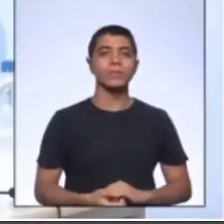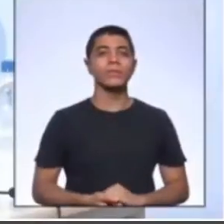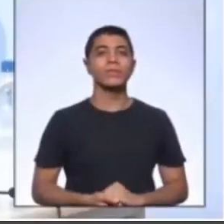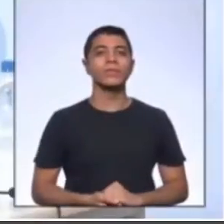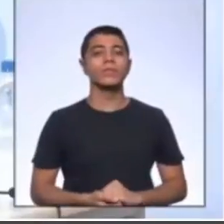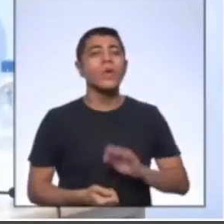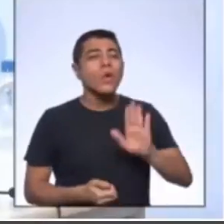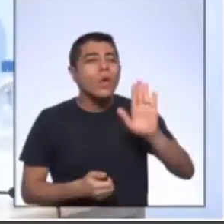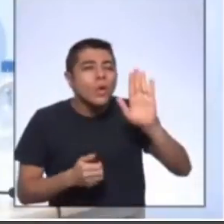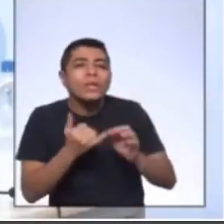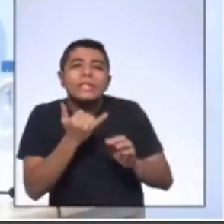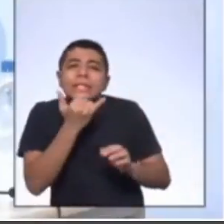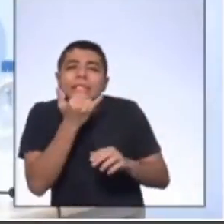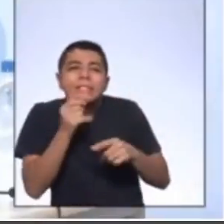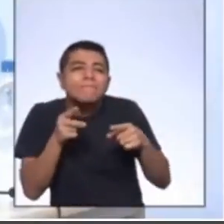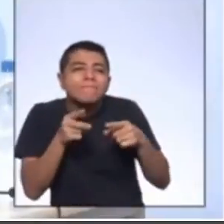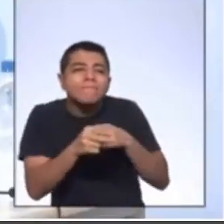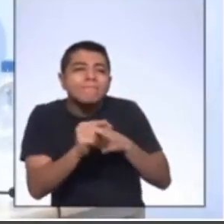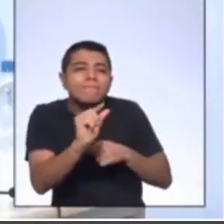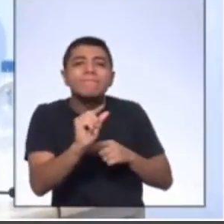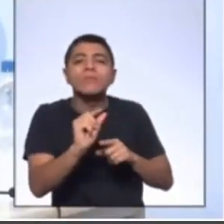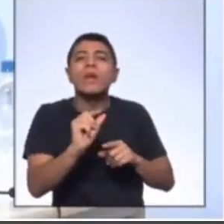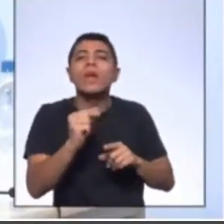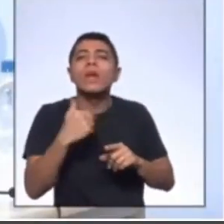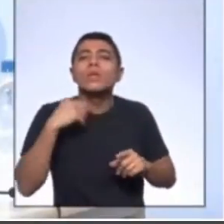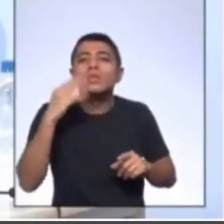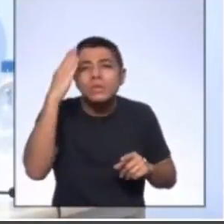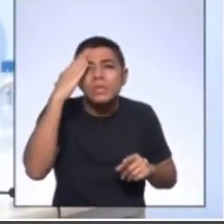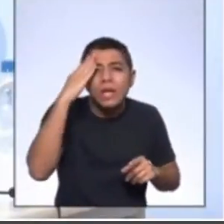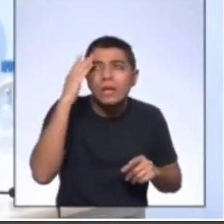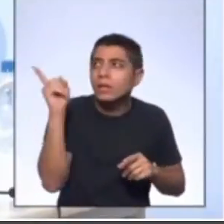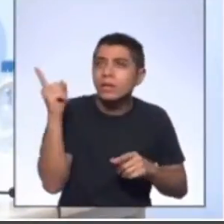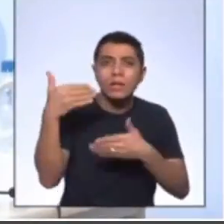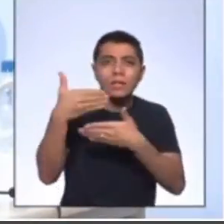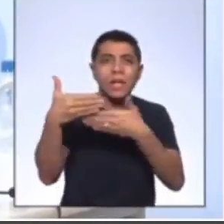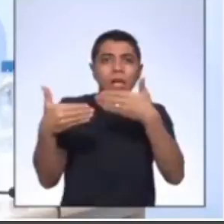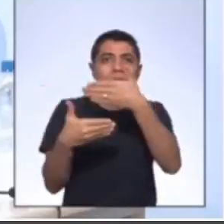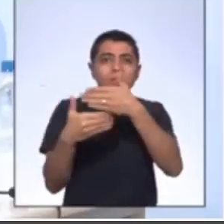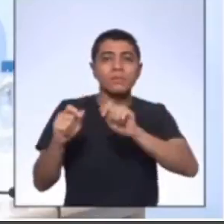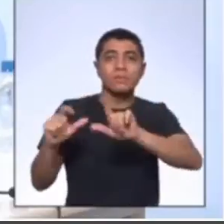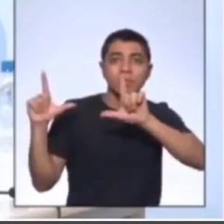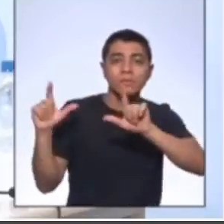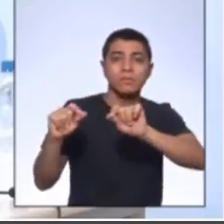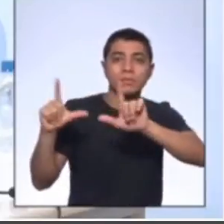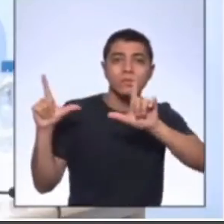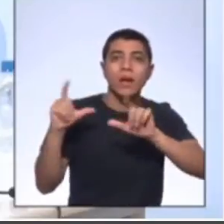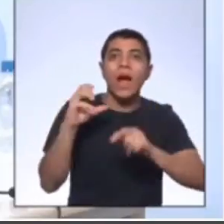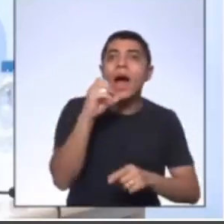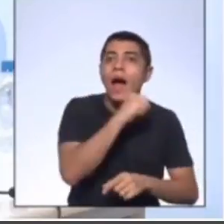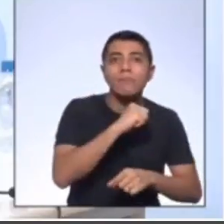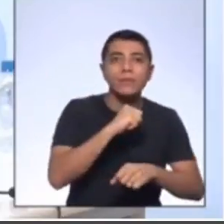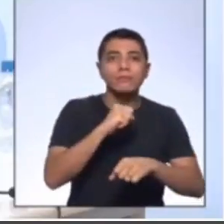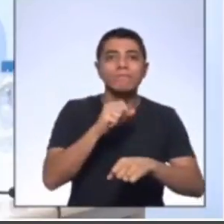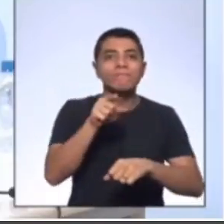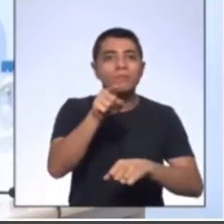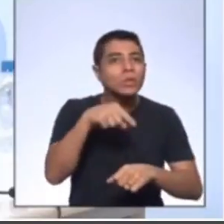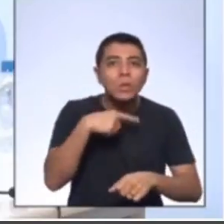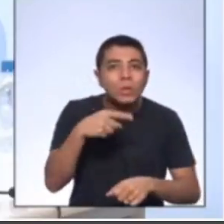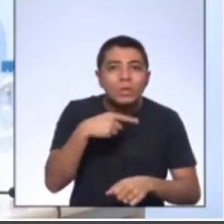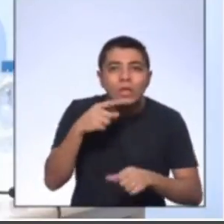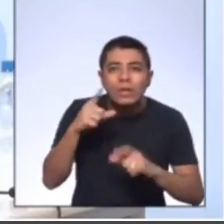interromper um pouquinho ah eu sei que passaram muito rápido aí os slides de repente vocês não tiveram tempo que dá aquele print na tela